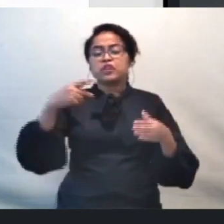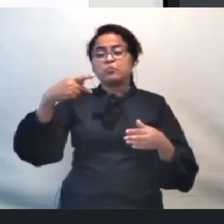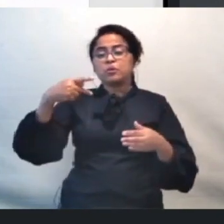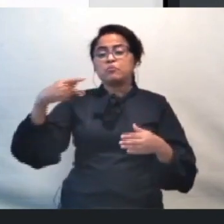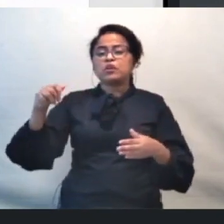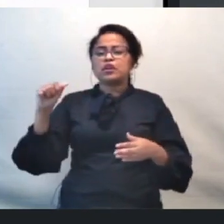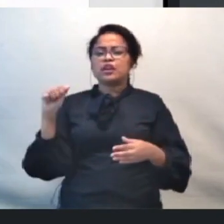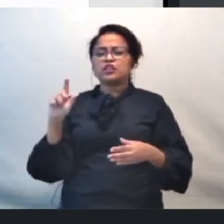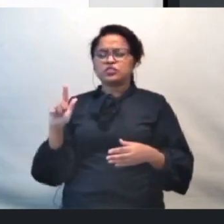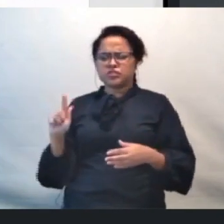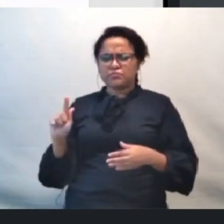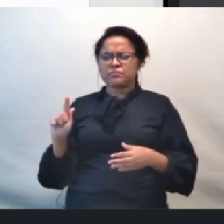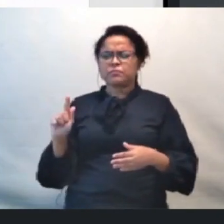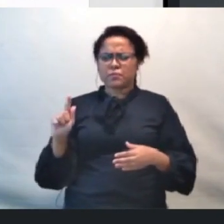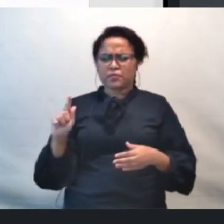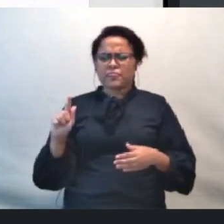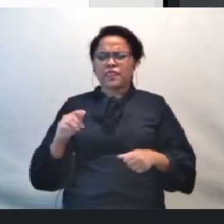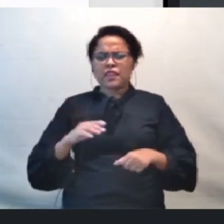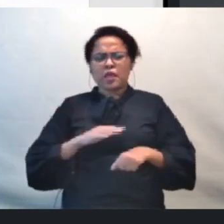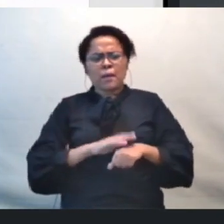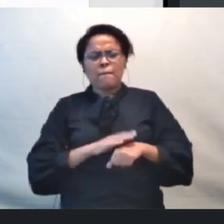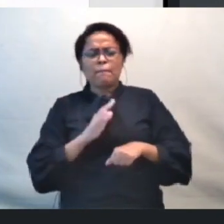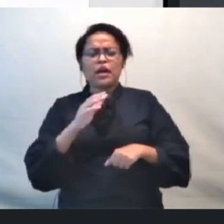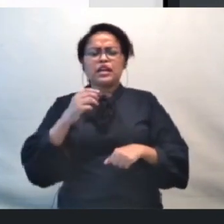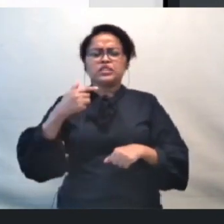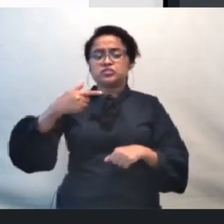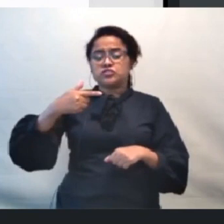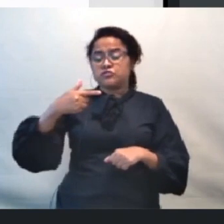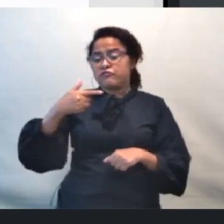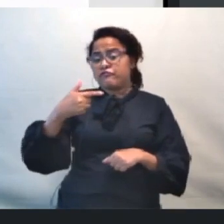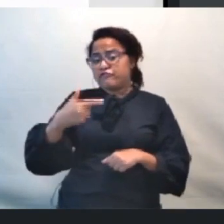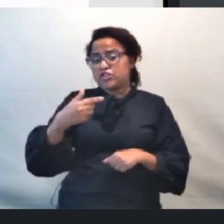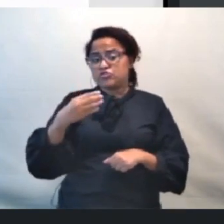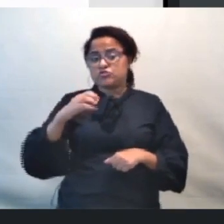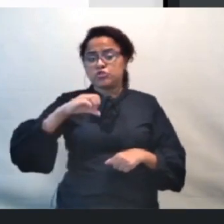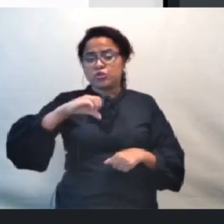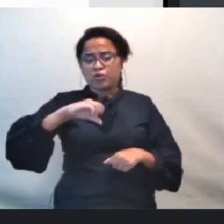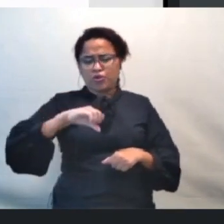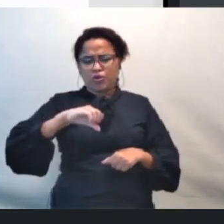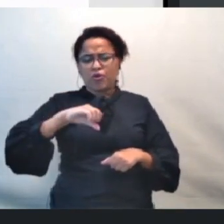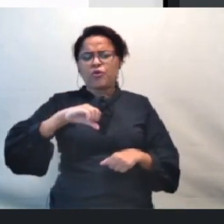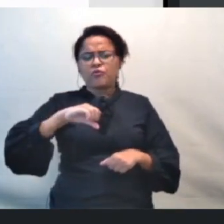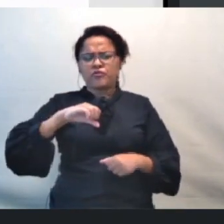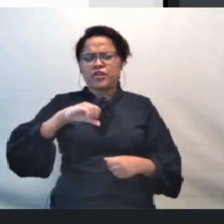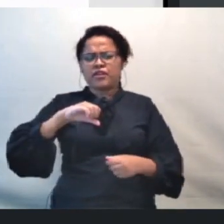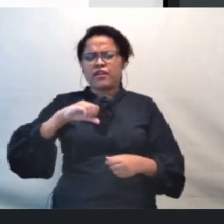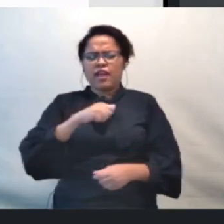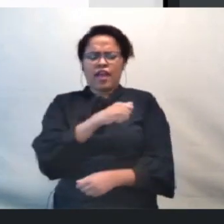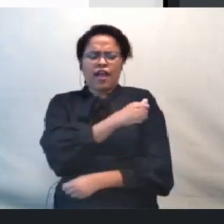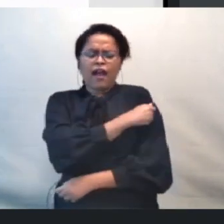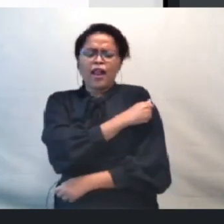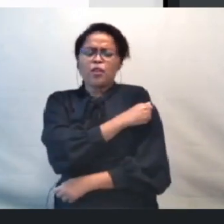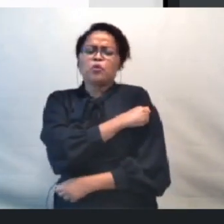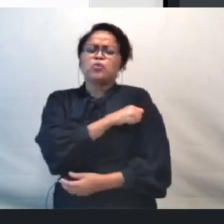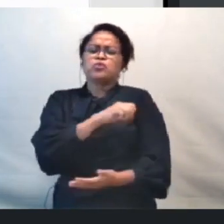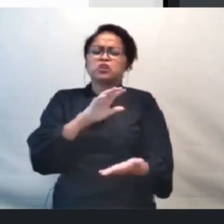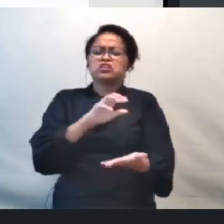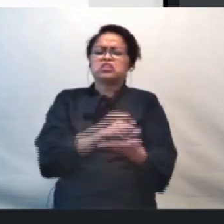baixo, a gente já conseguiu superar a meta, um pouco mais de 29 mil alunos matriculados em creches parceiras, e a meta, essa também nós